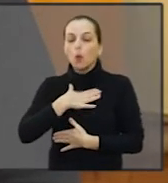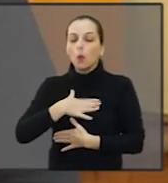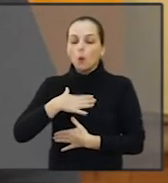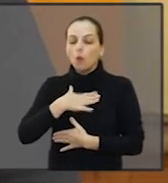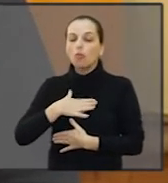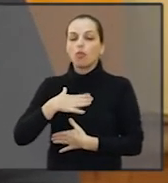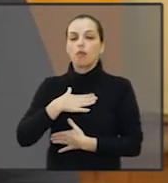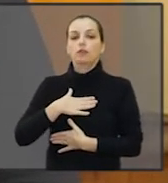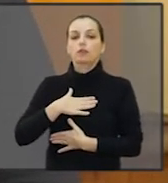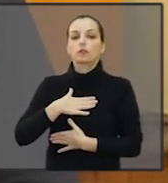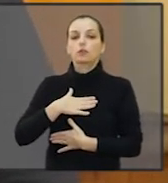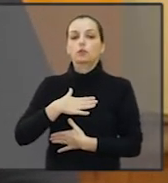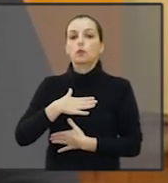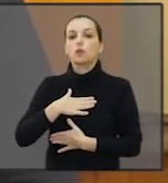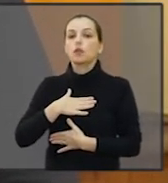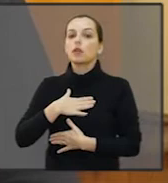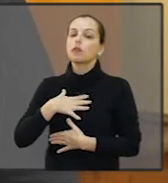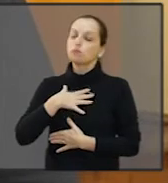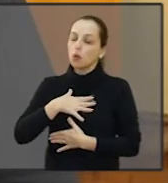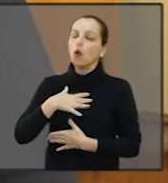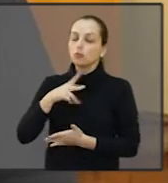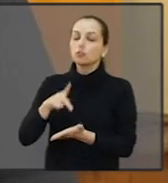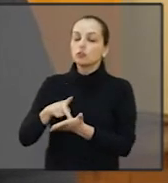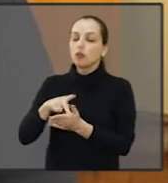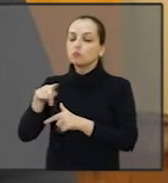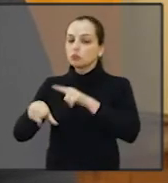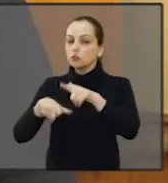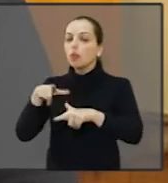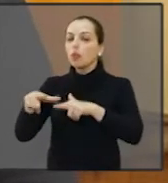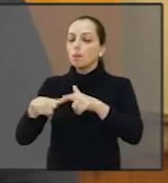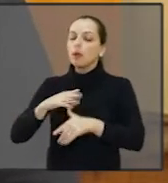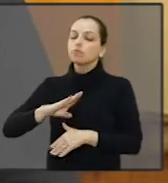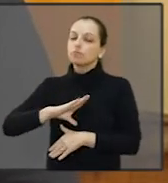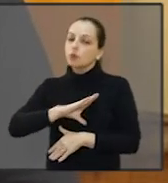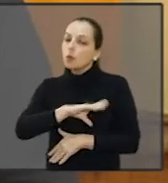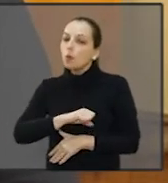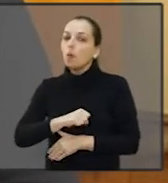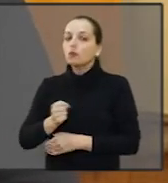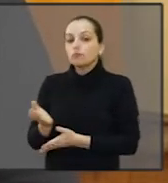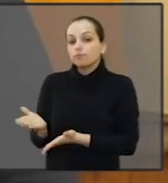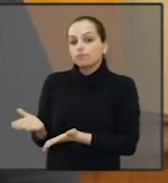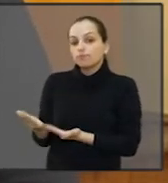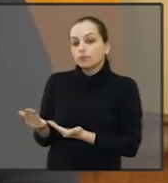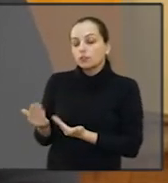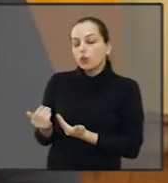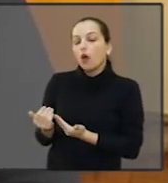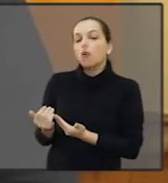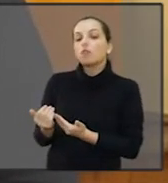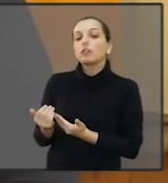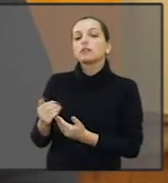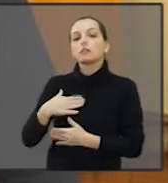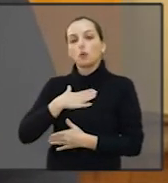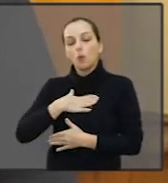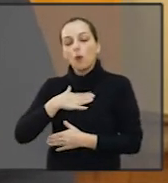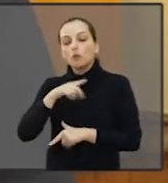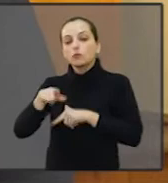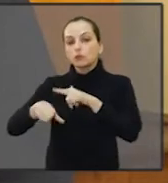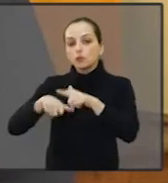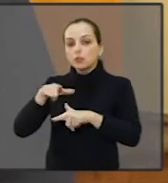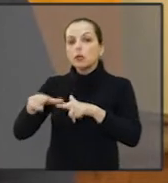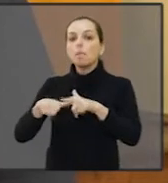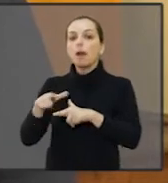tirado muita atenção e tem me dado muito prazer, né? É uma coisa que eu gosto muito de lidar com jovens, adolescentes.